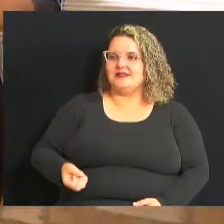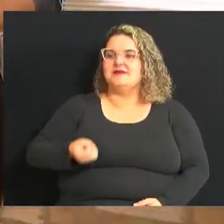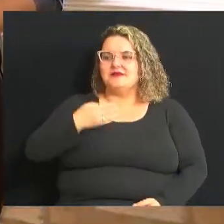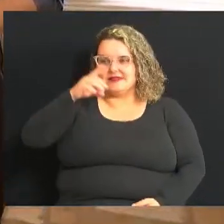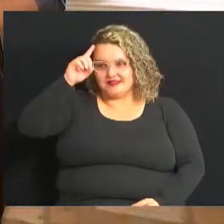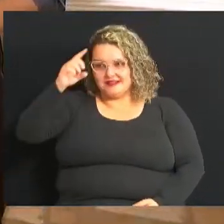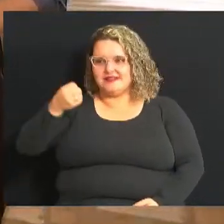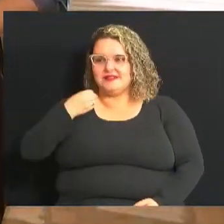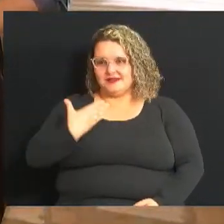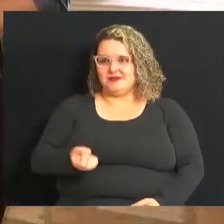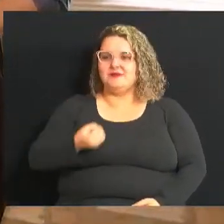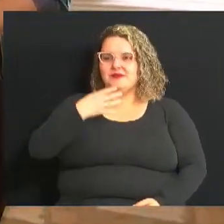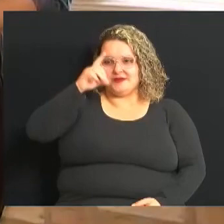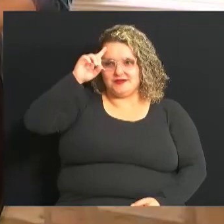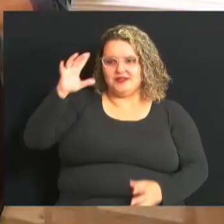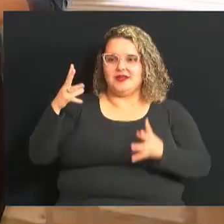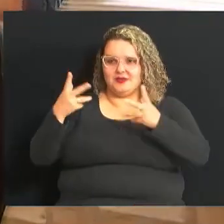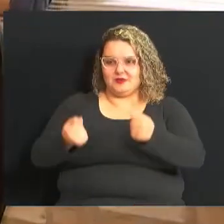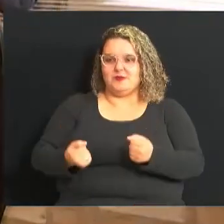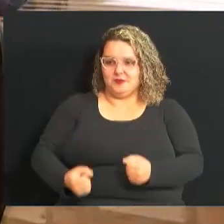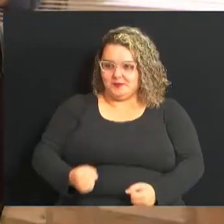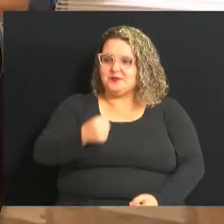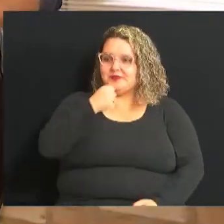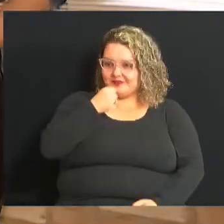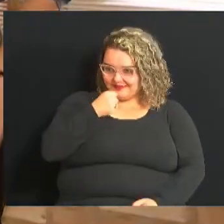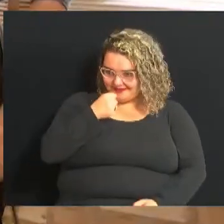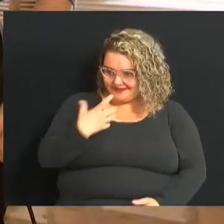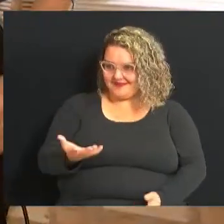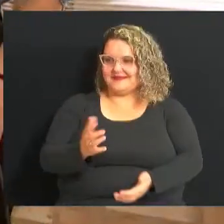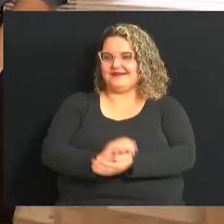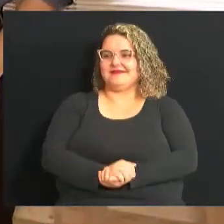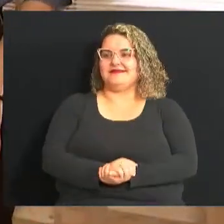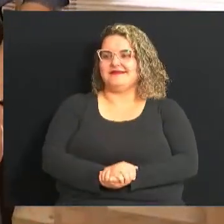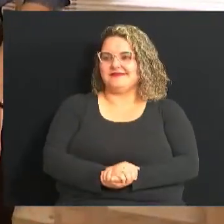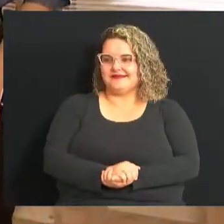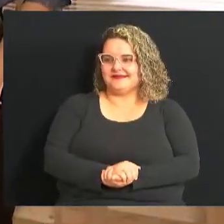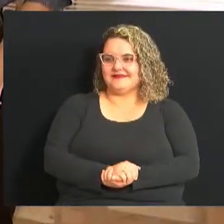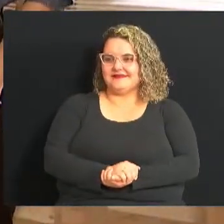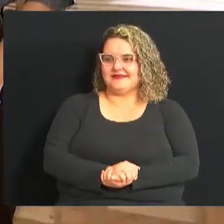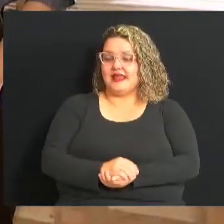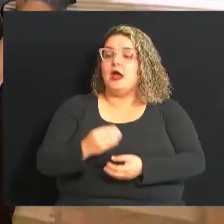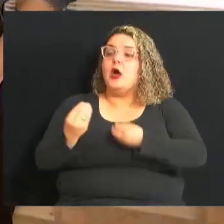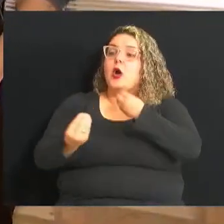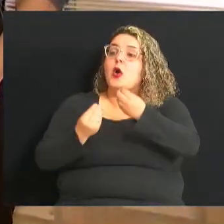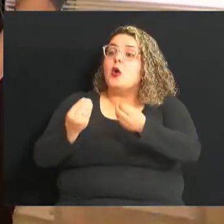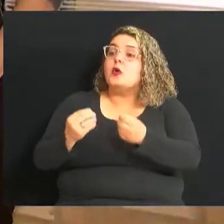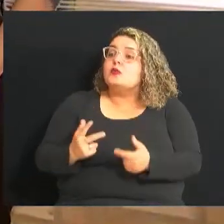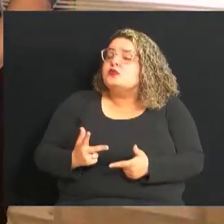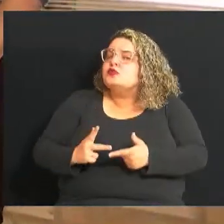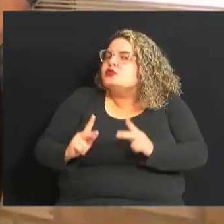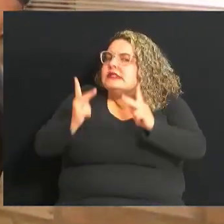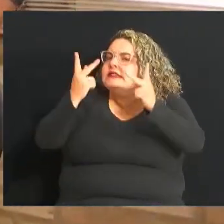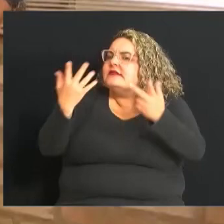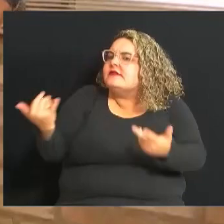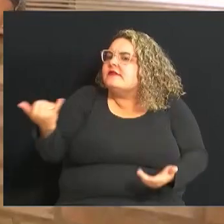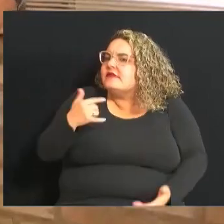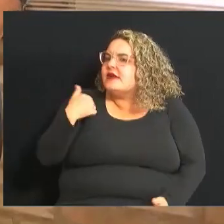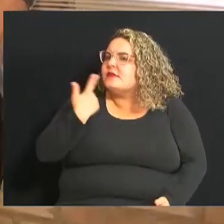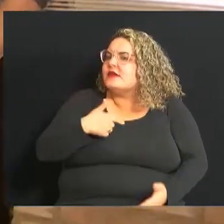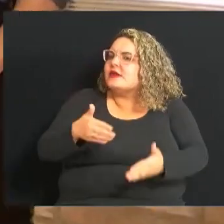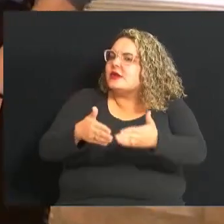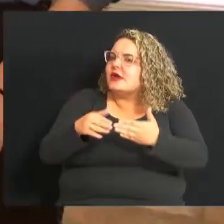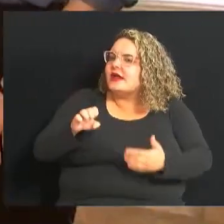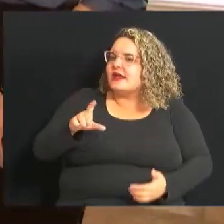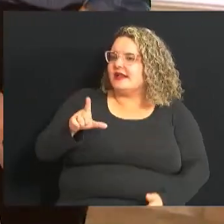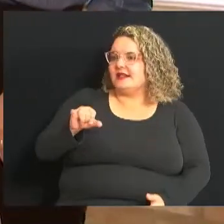dia a todos. Bom dia, pode falar pertinho do microfone, como foi essa conquista? Conta pra gente, por favor,